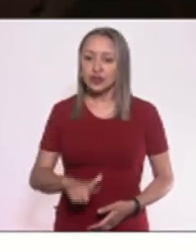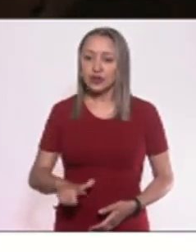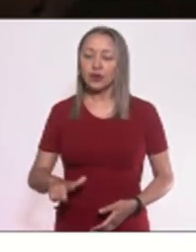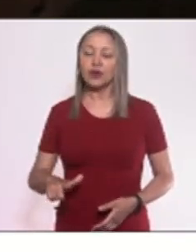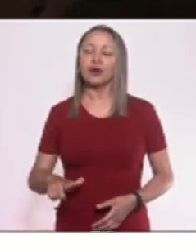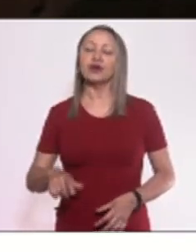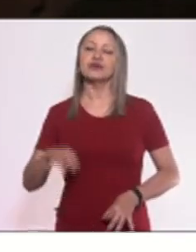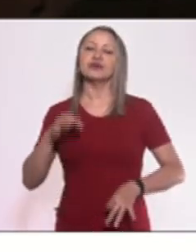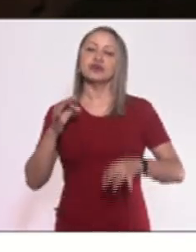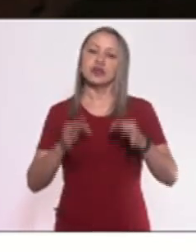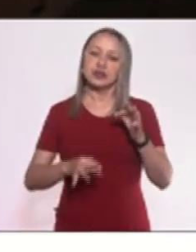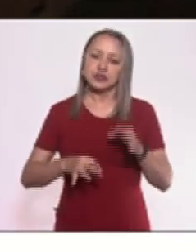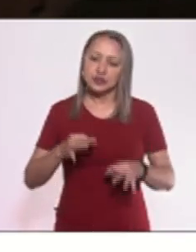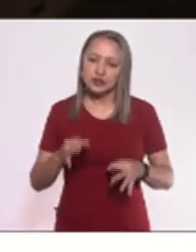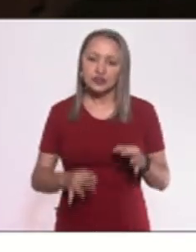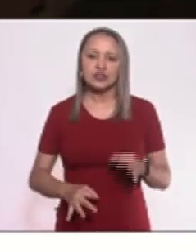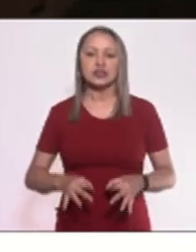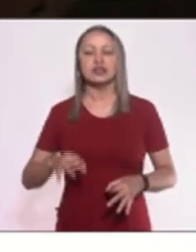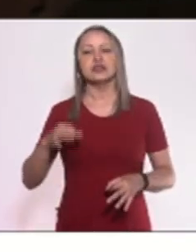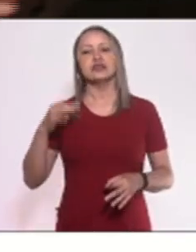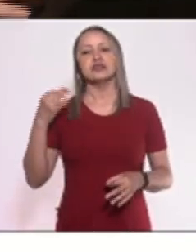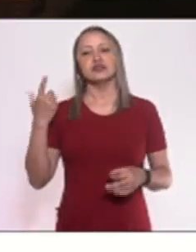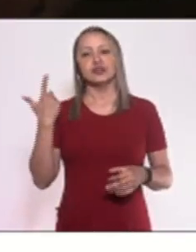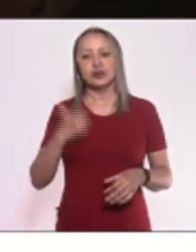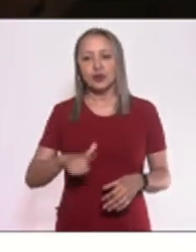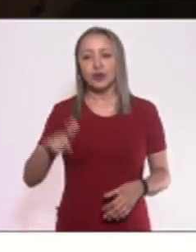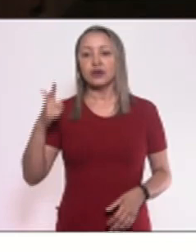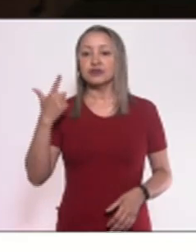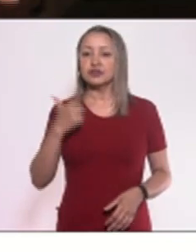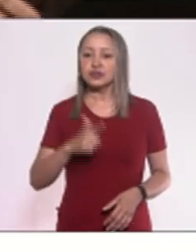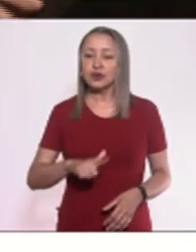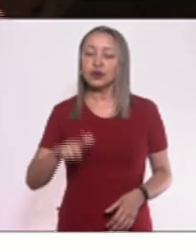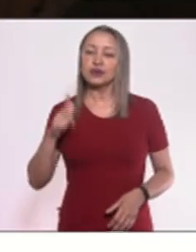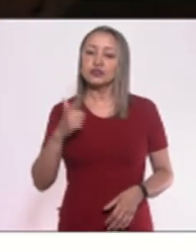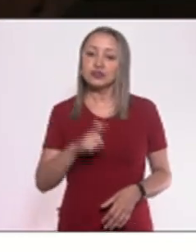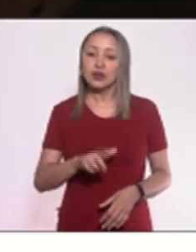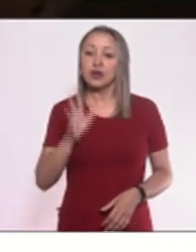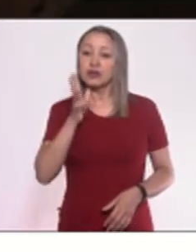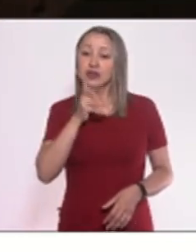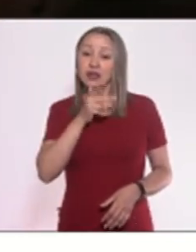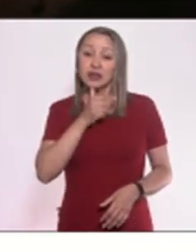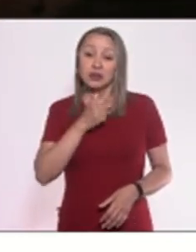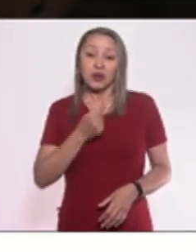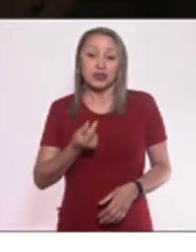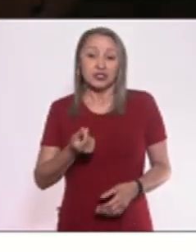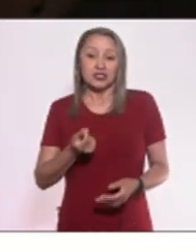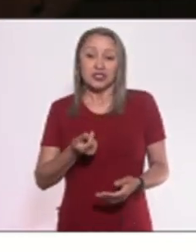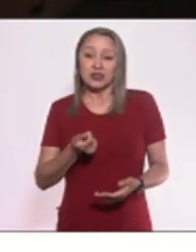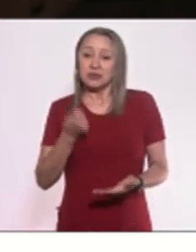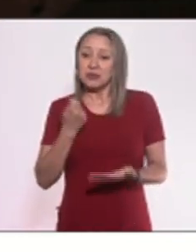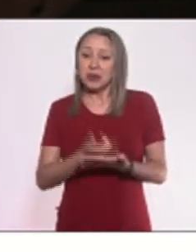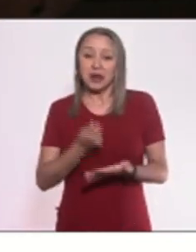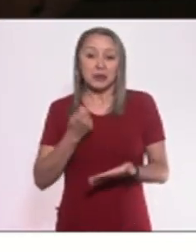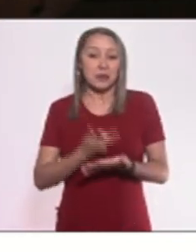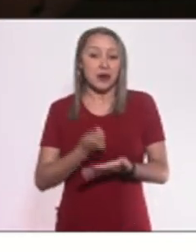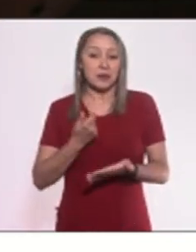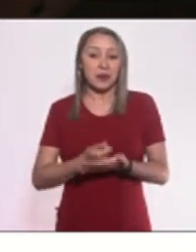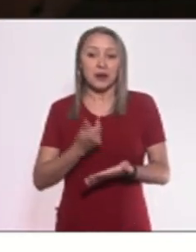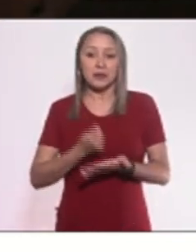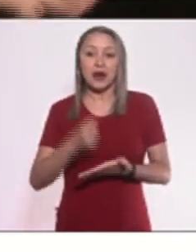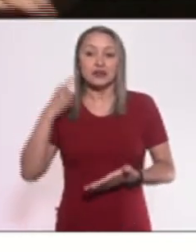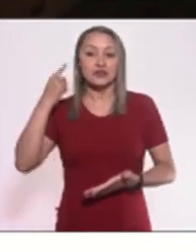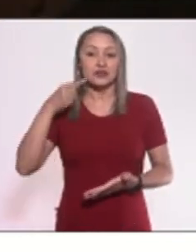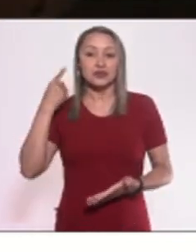novos julgamentos, embargos, etc, etc. Gastou-se uma fortuna de dinheiro com os